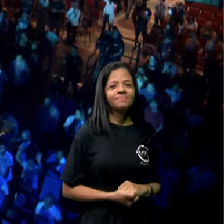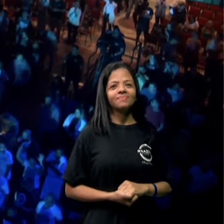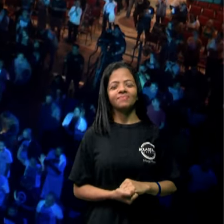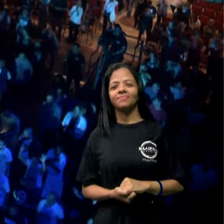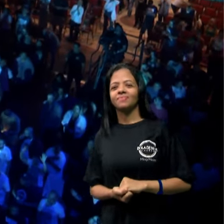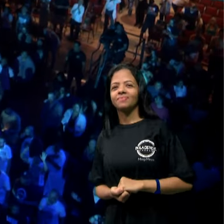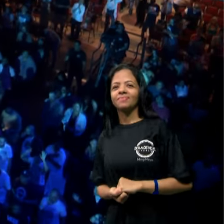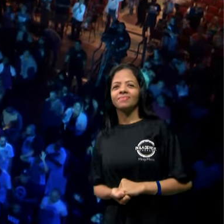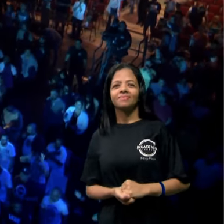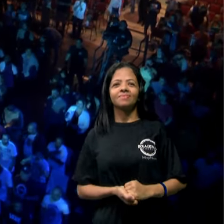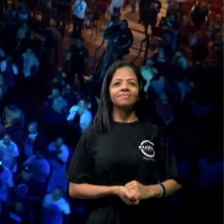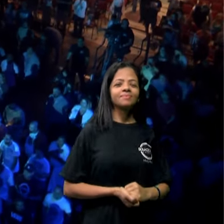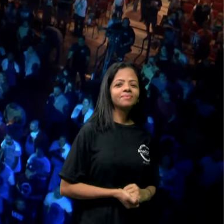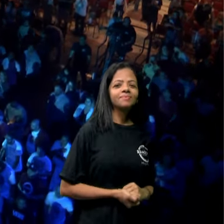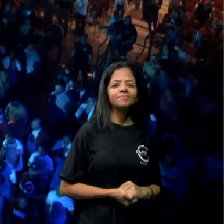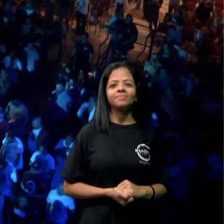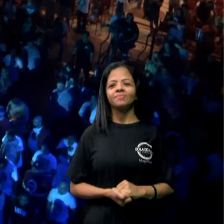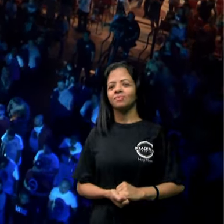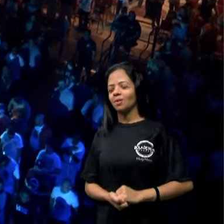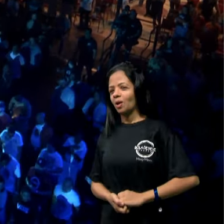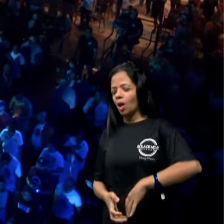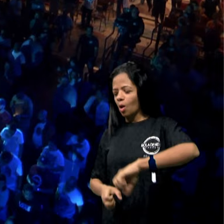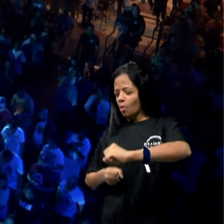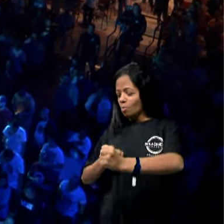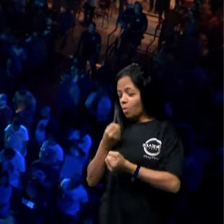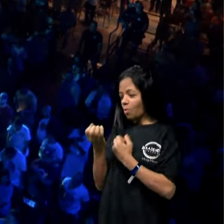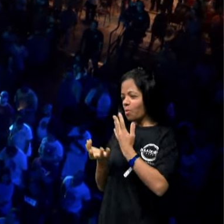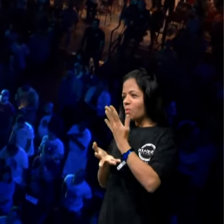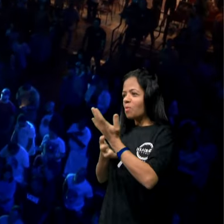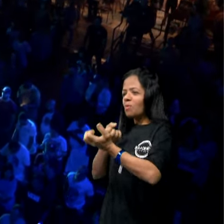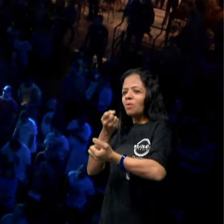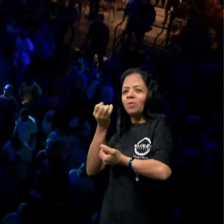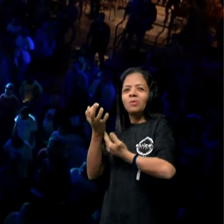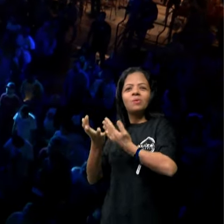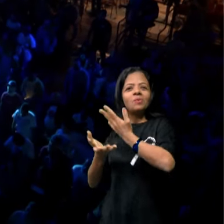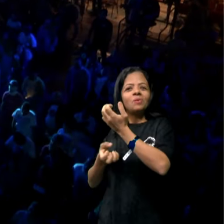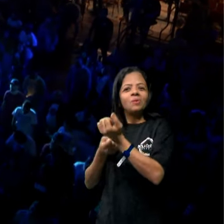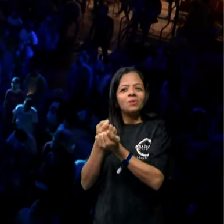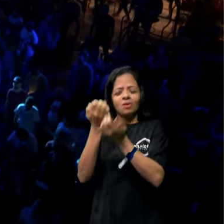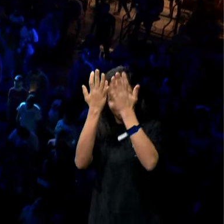Deixa fluir do seu coração uma adoração genuína para Ele nessa tarde.